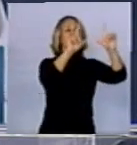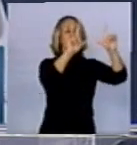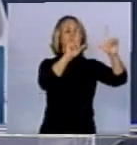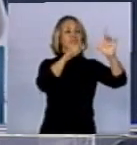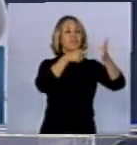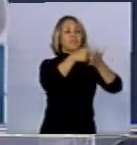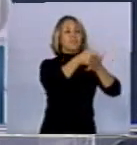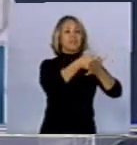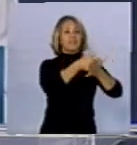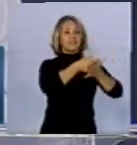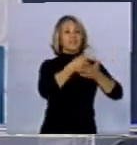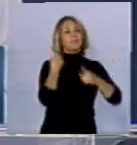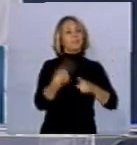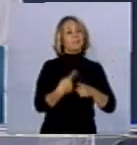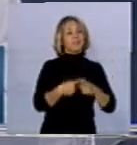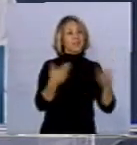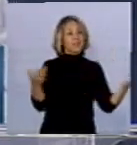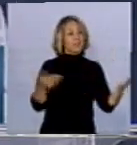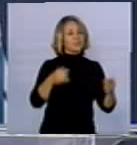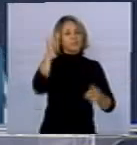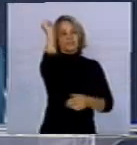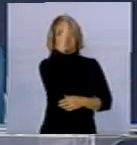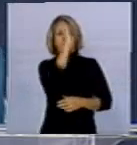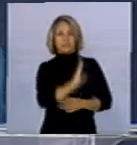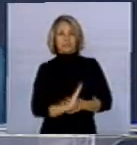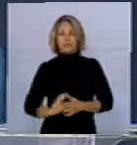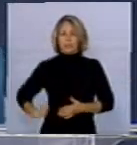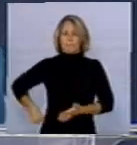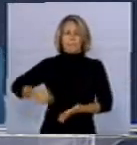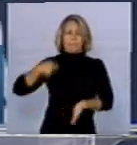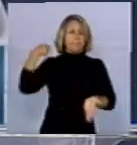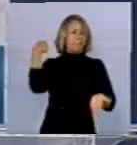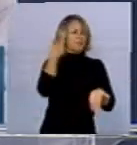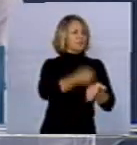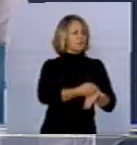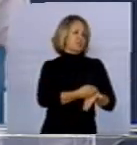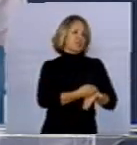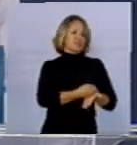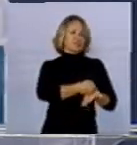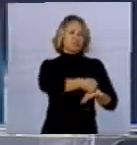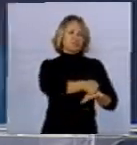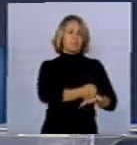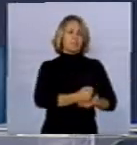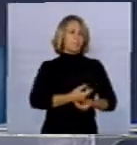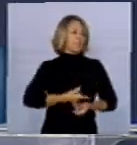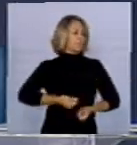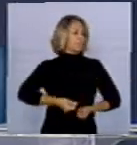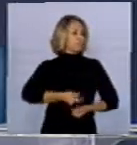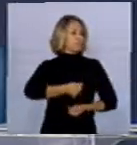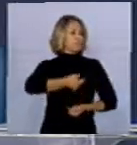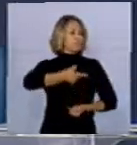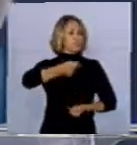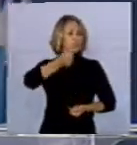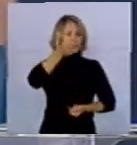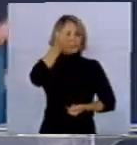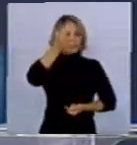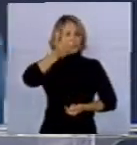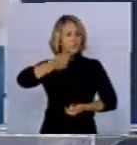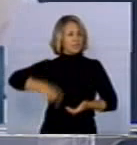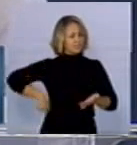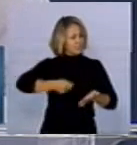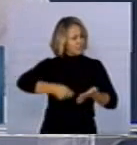porque porque o Brasil investiu alguns bilhões e está investindo muito mais outros